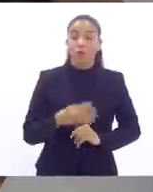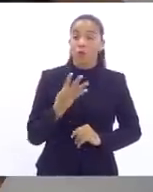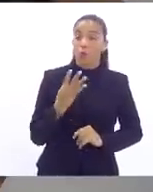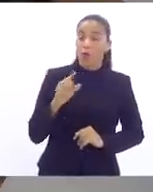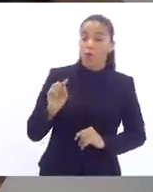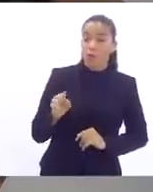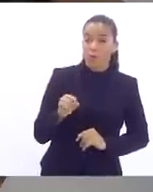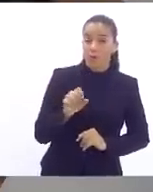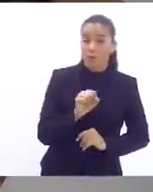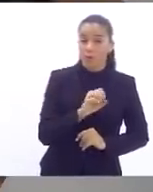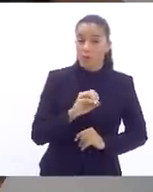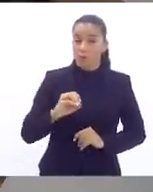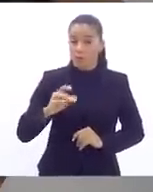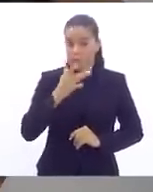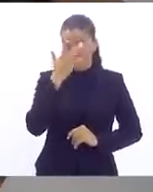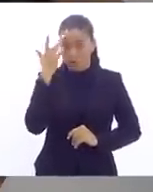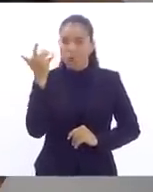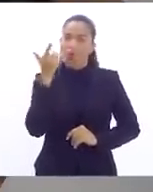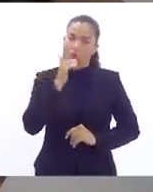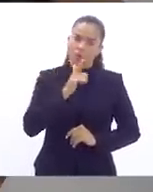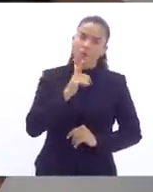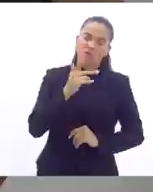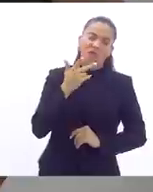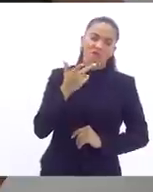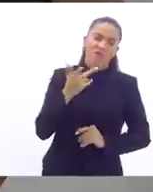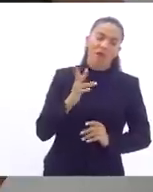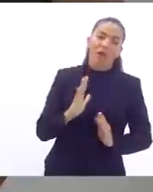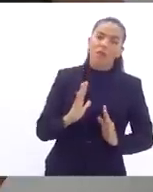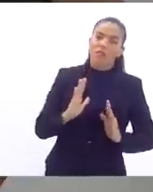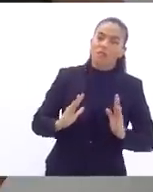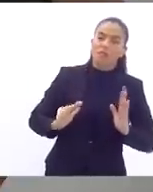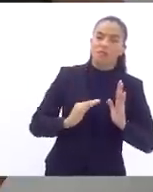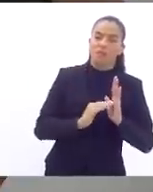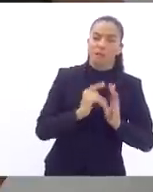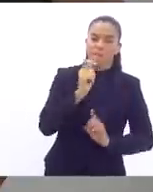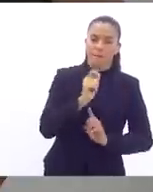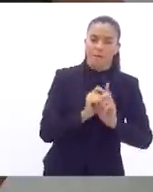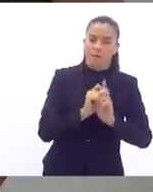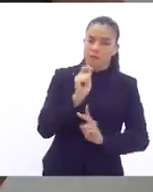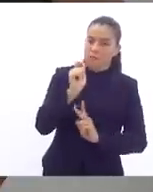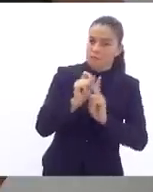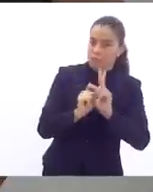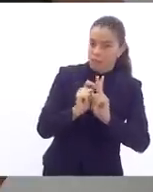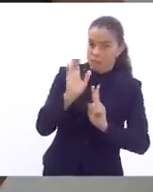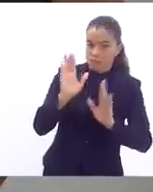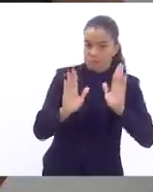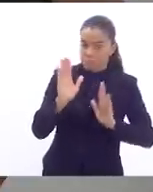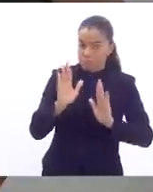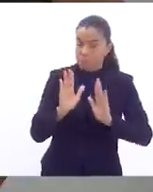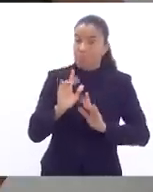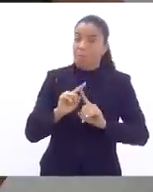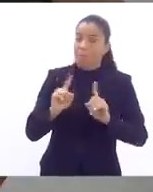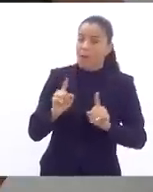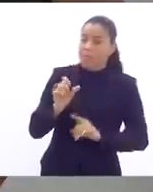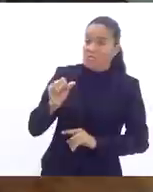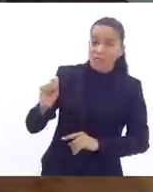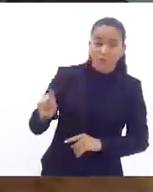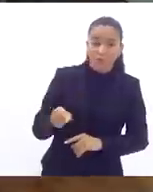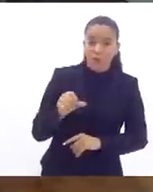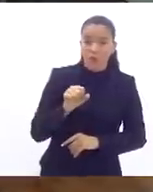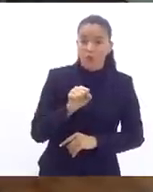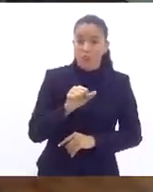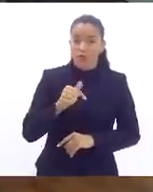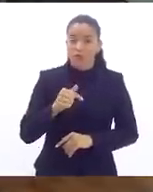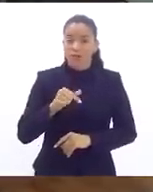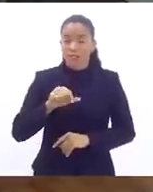4.860 pessoas a gente consegue fazer isso acho que dito no próximo mês ou no outro mês mas próximos dois meses mas porém 6.897